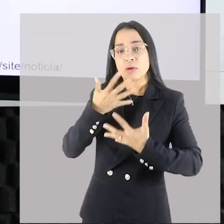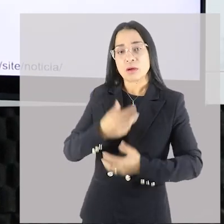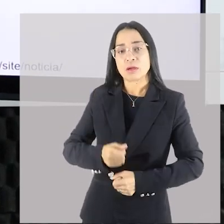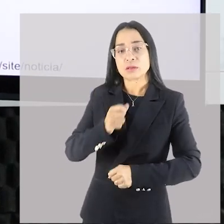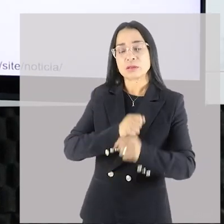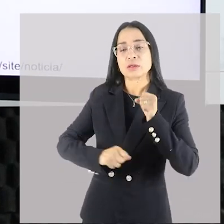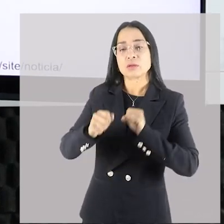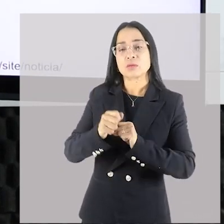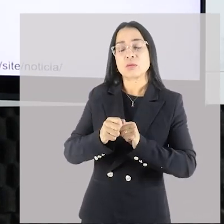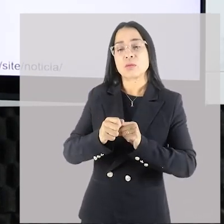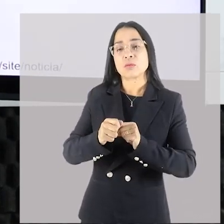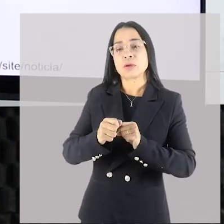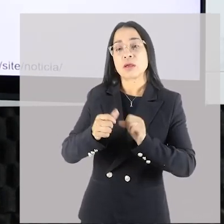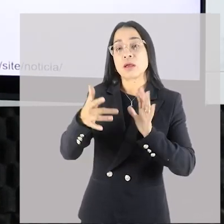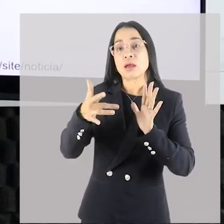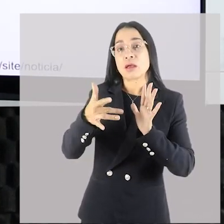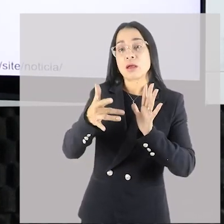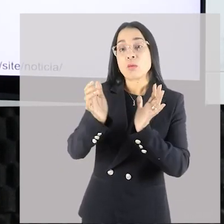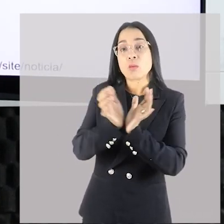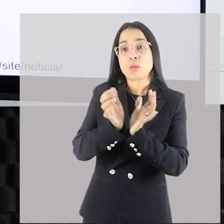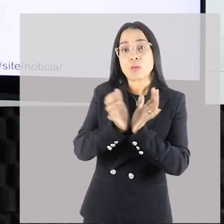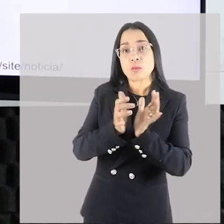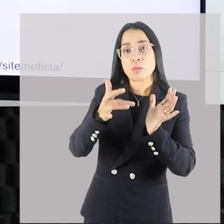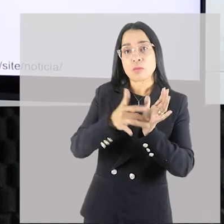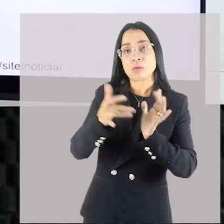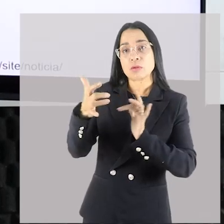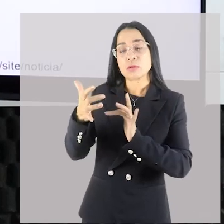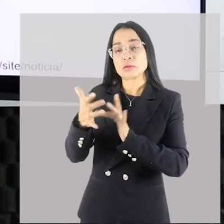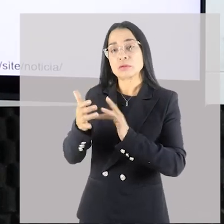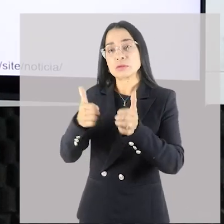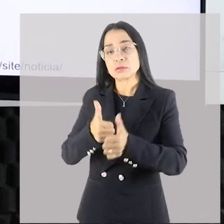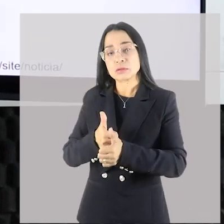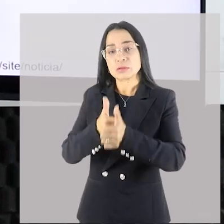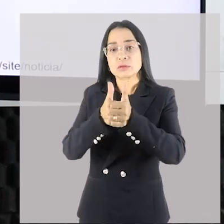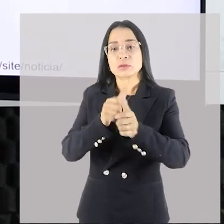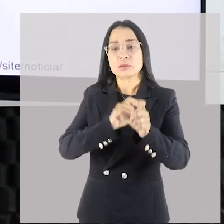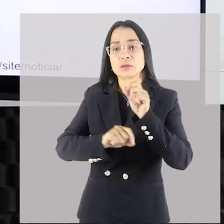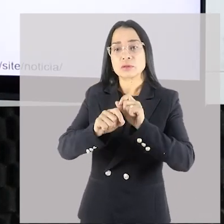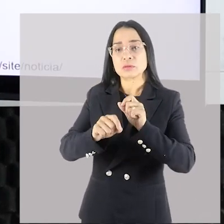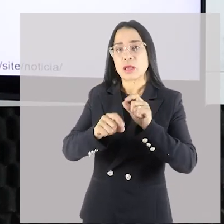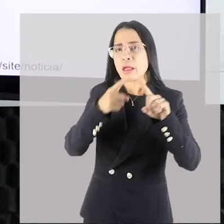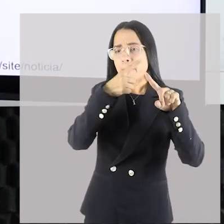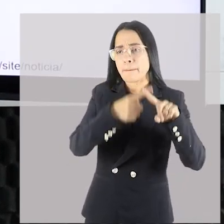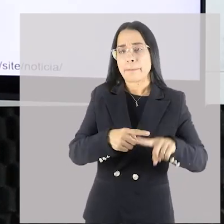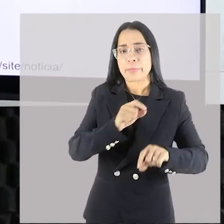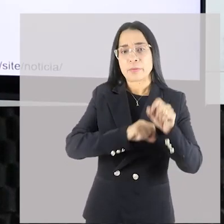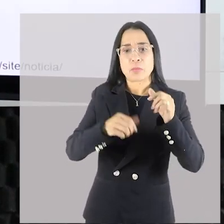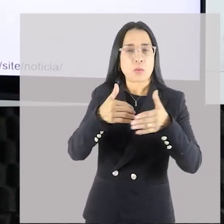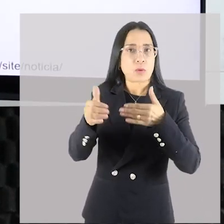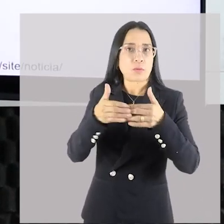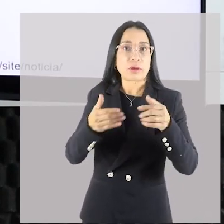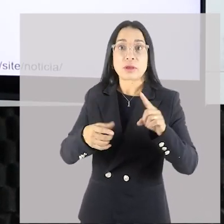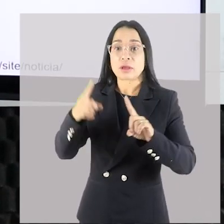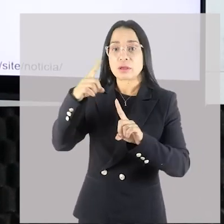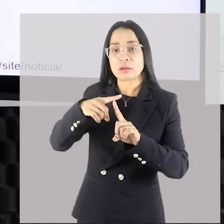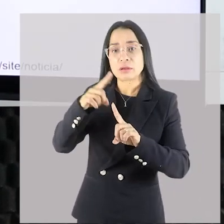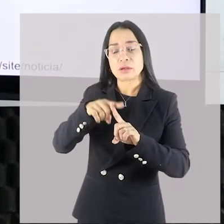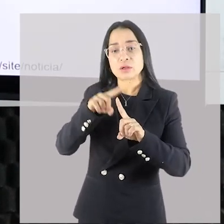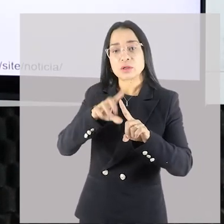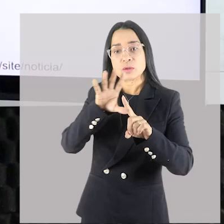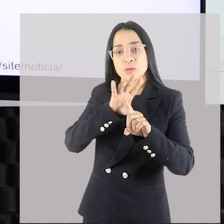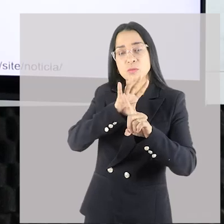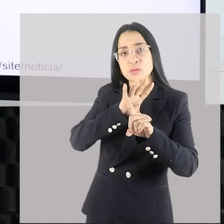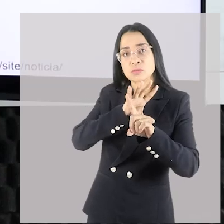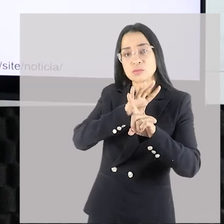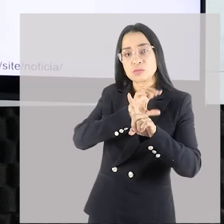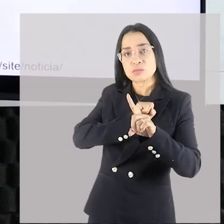com as Olimpíadas. E isso iniciou com Constantino. Em 313, mais ou menos,